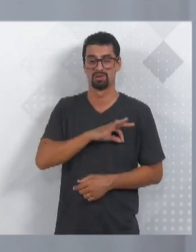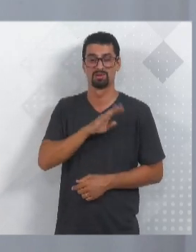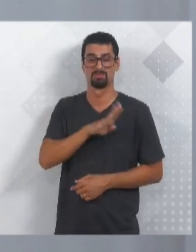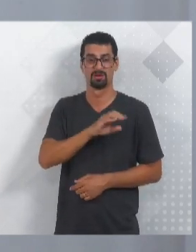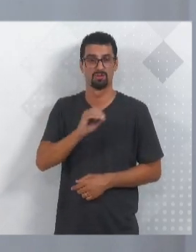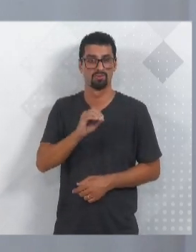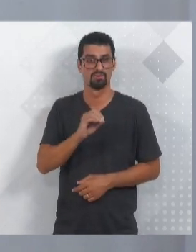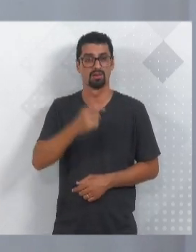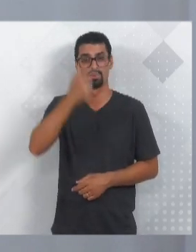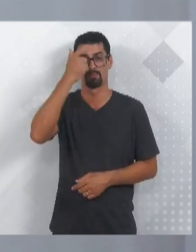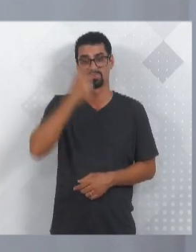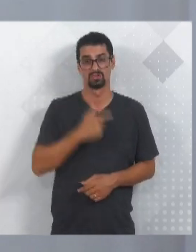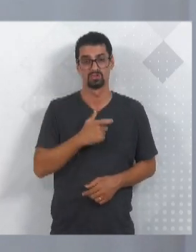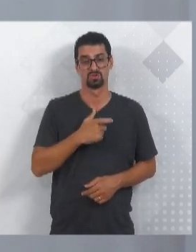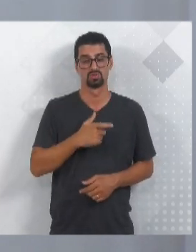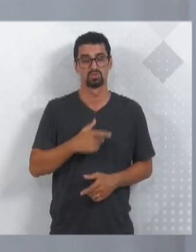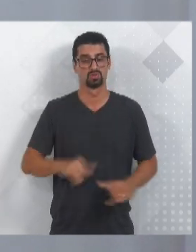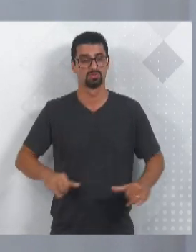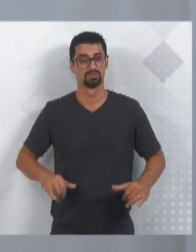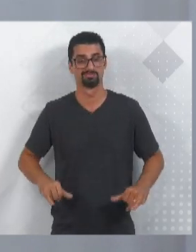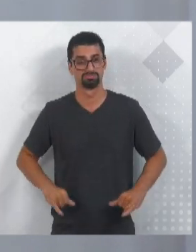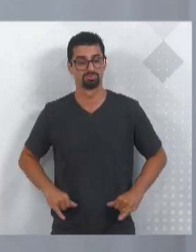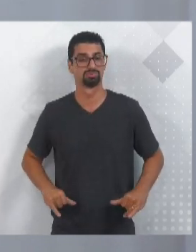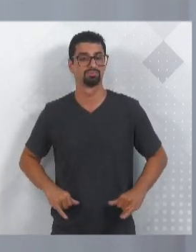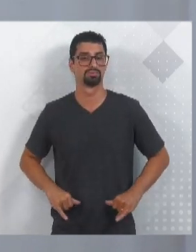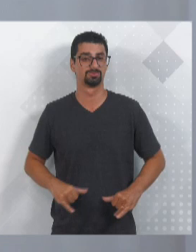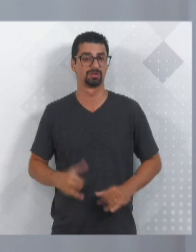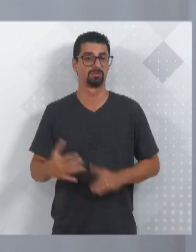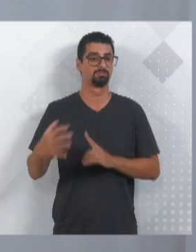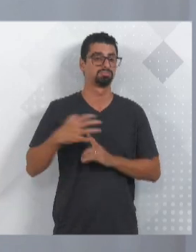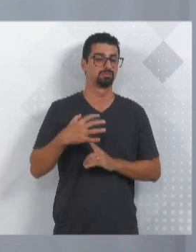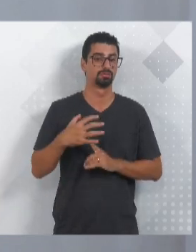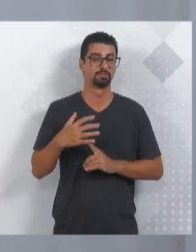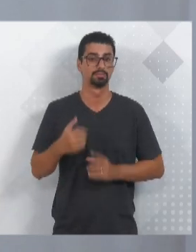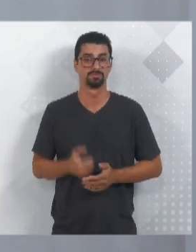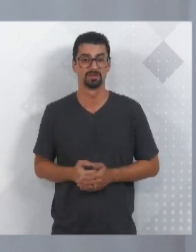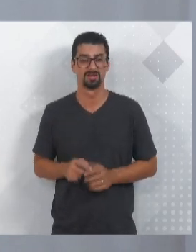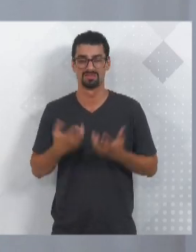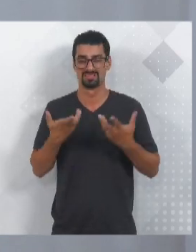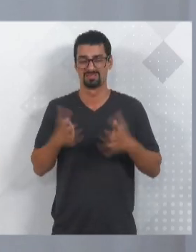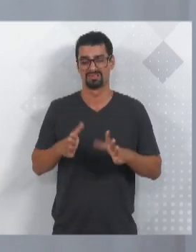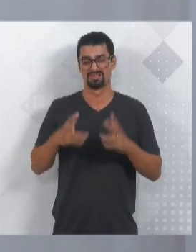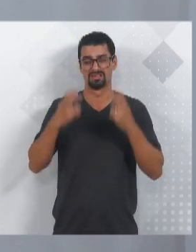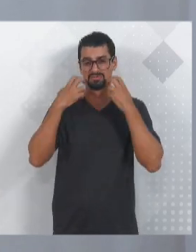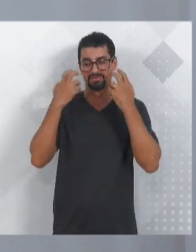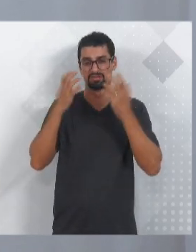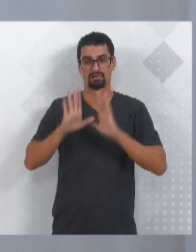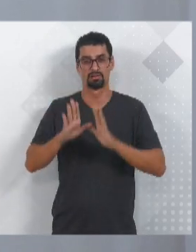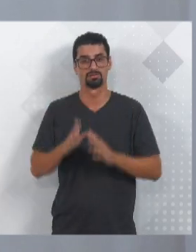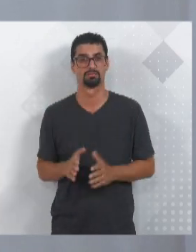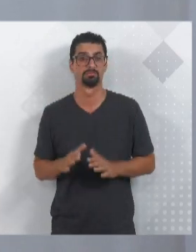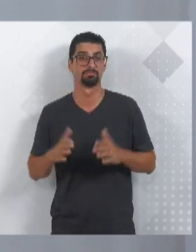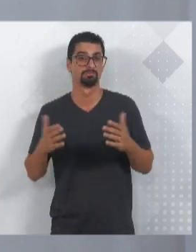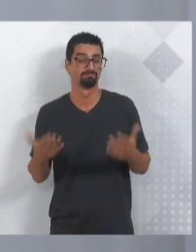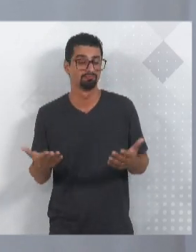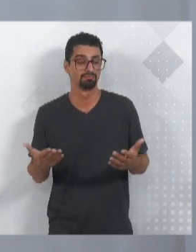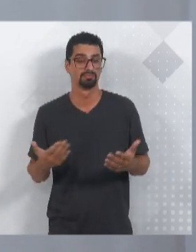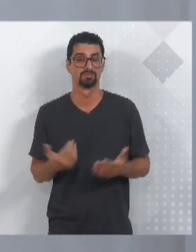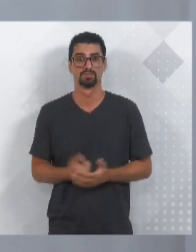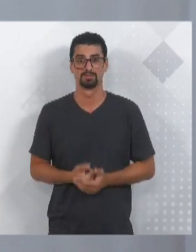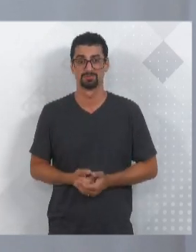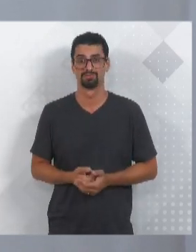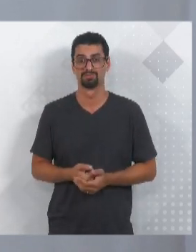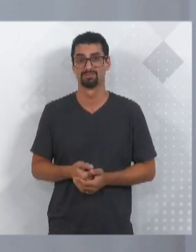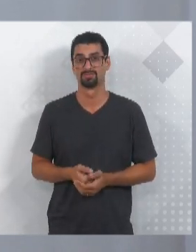é a pessoa que sofreu a ameaça. Ah, mas eu não quero me indispor. Bom, então,